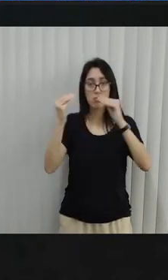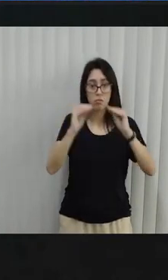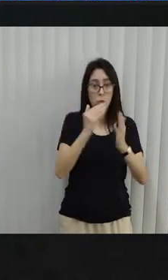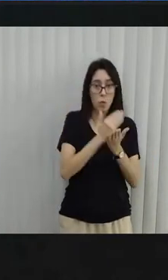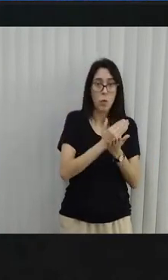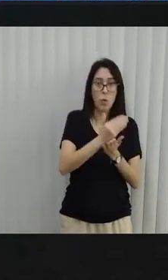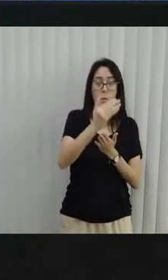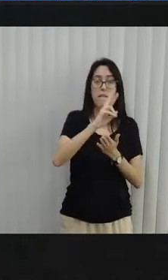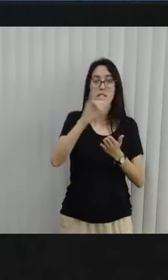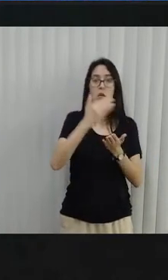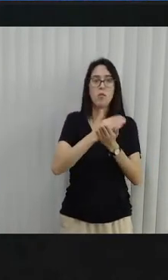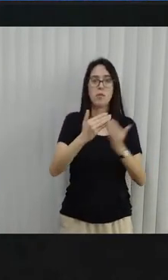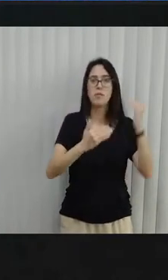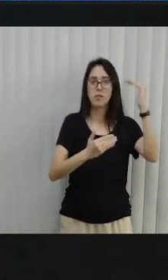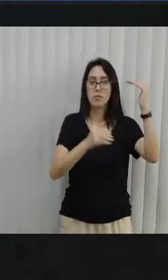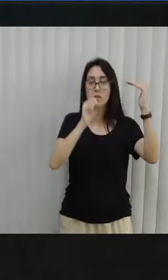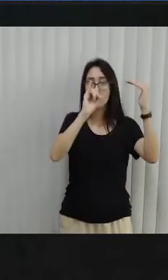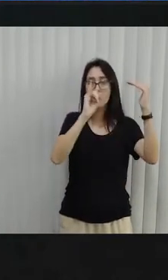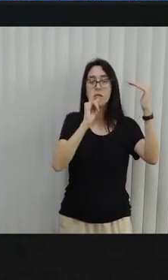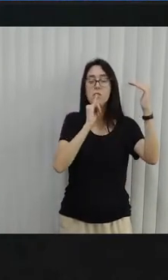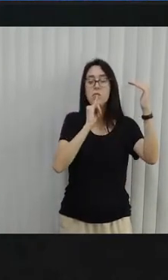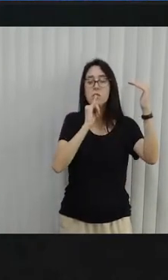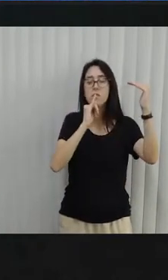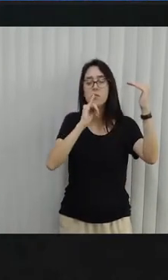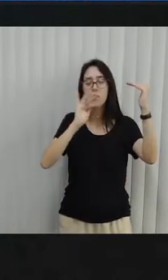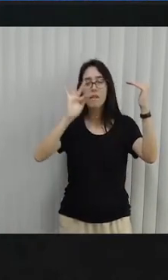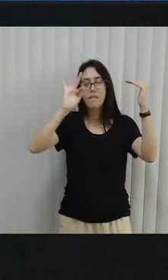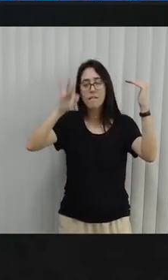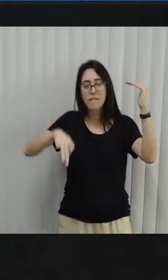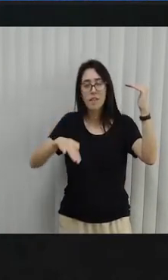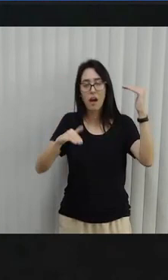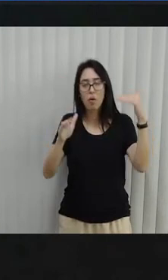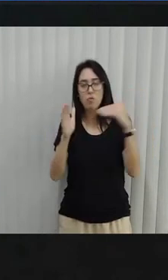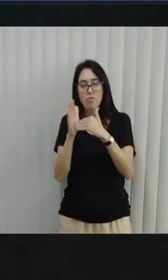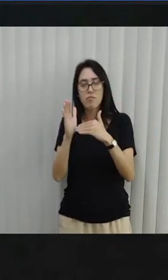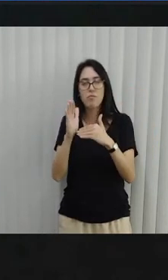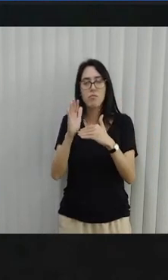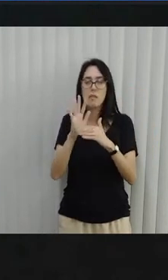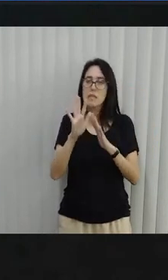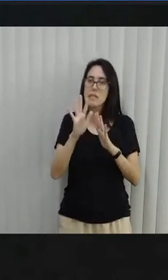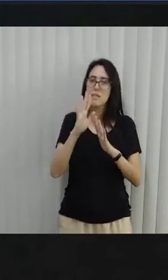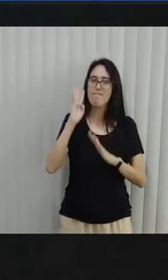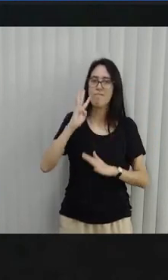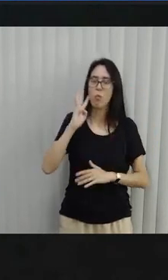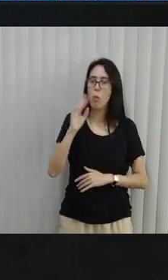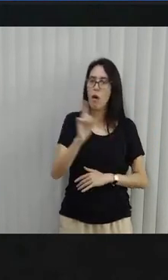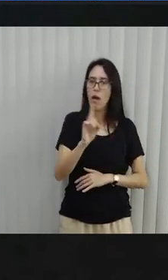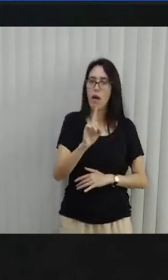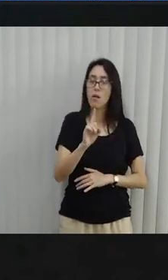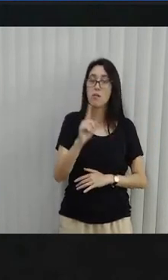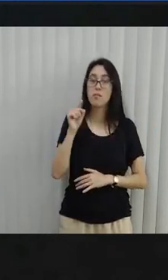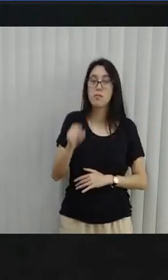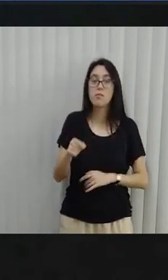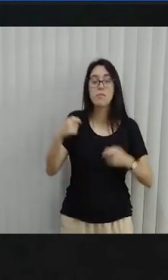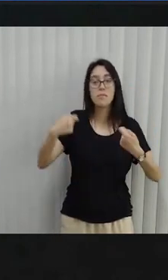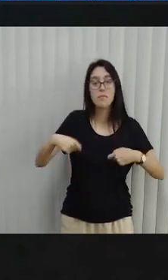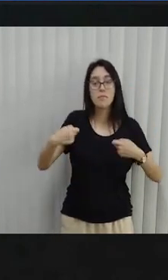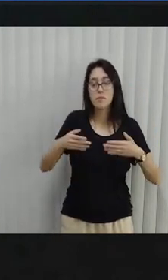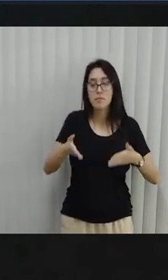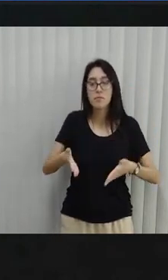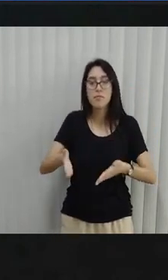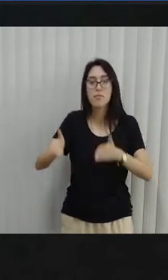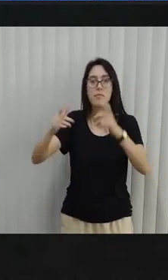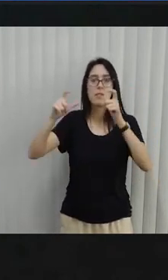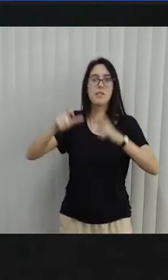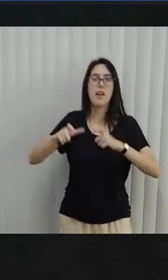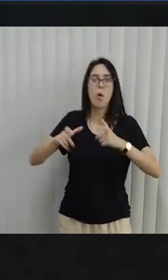aqui em cima. Se eu colocar o Dino aqui na pontinha, aqui, ó, nem dando para ver ele iniciar o nosso jogo, ele vai começar aqui. Isso não é legal. É importante sempre a gente posicionar onde a gente quer que o nosso